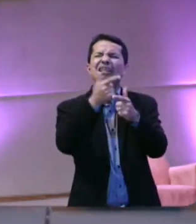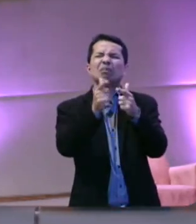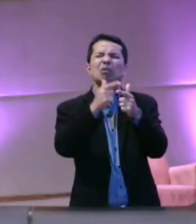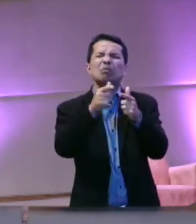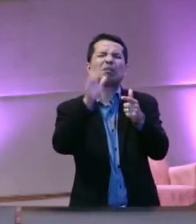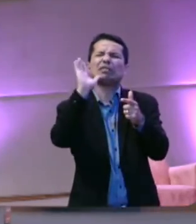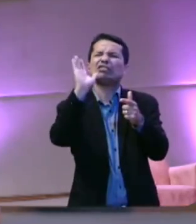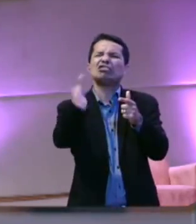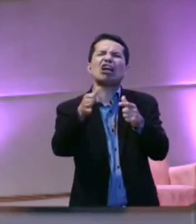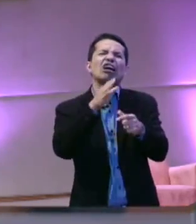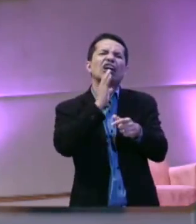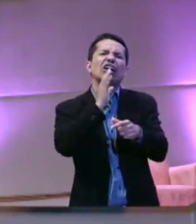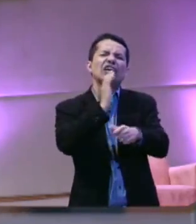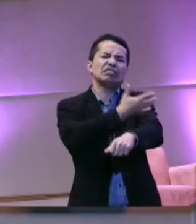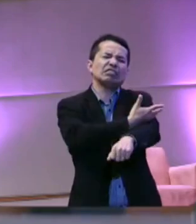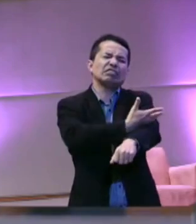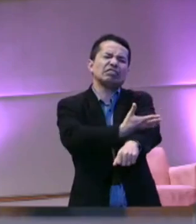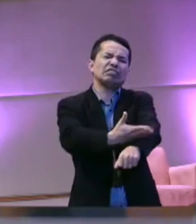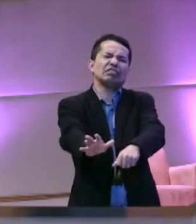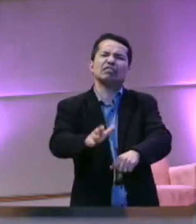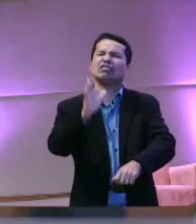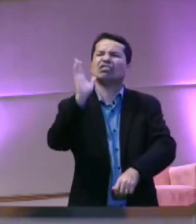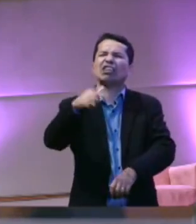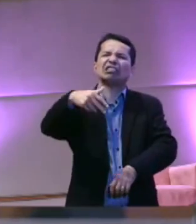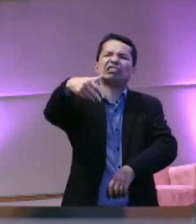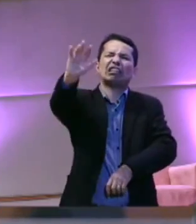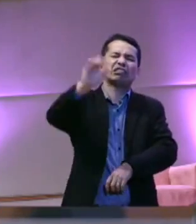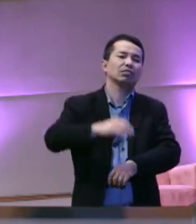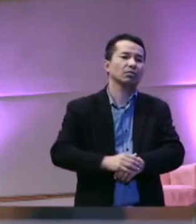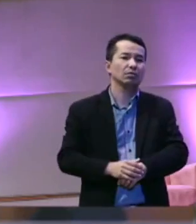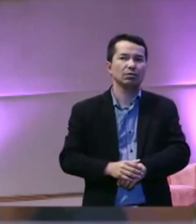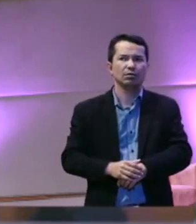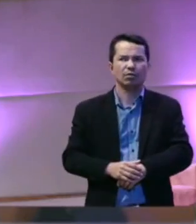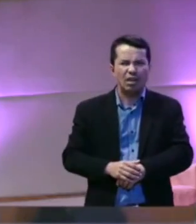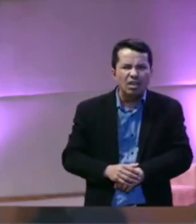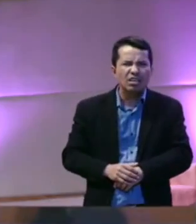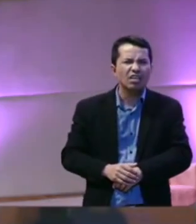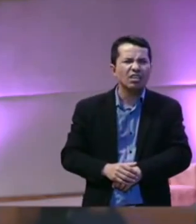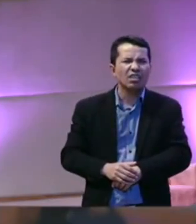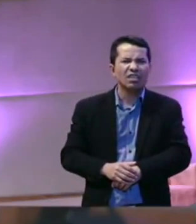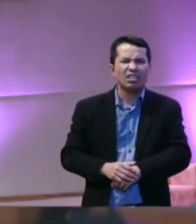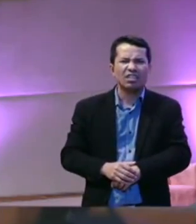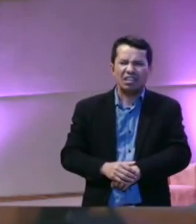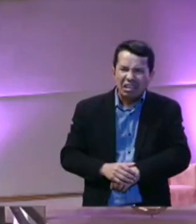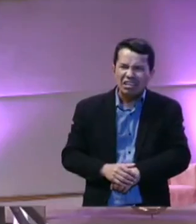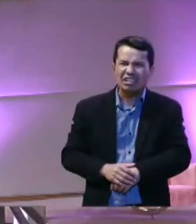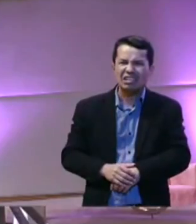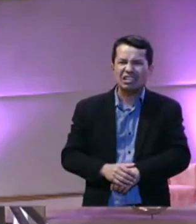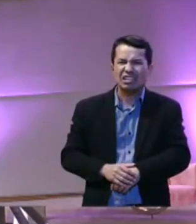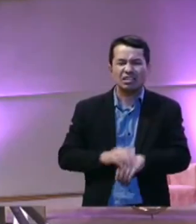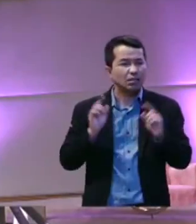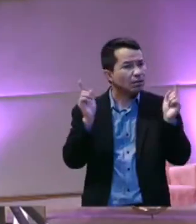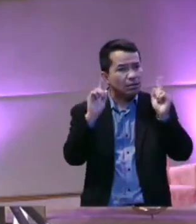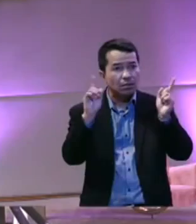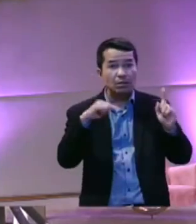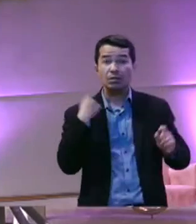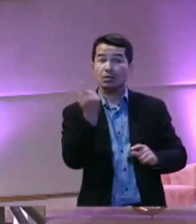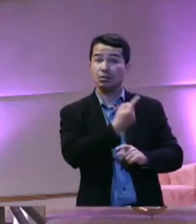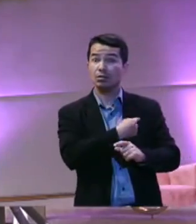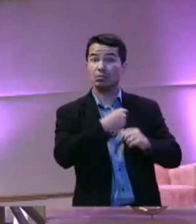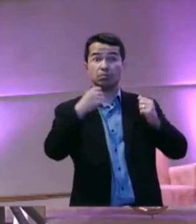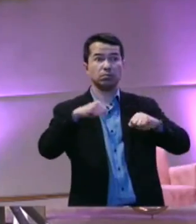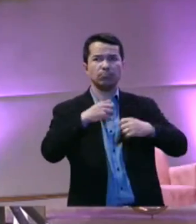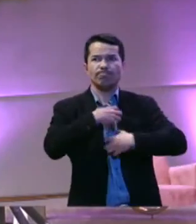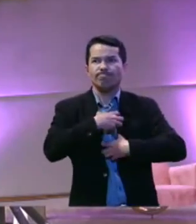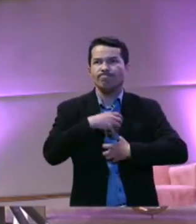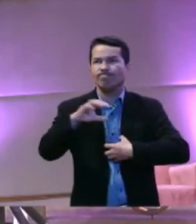A gente já não chora, a gente já não ora e a gente já fica: ah, aconteceu mais uma coisa. A insensibilidade é um mal do